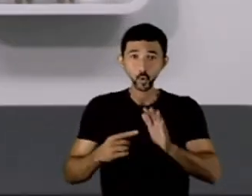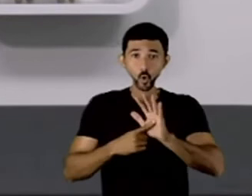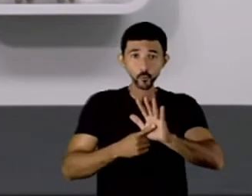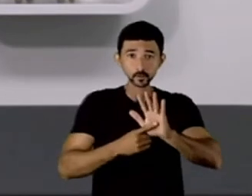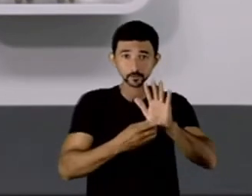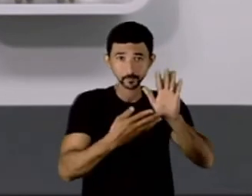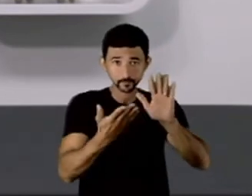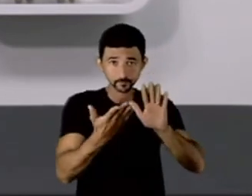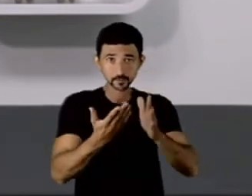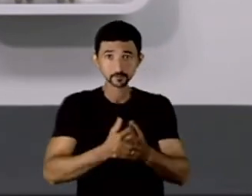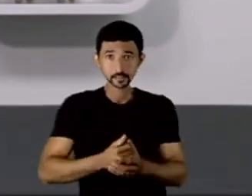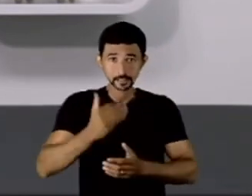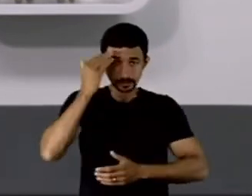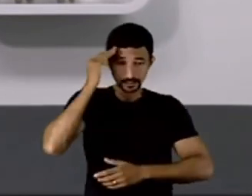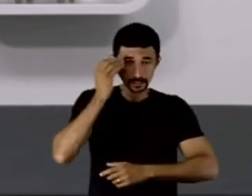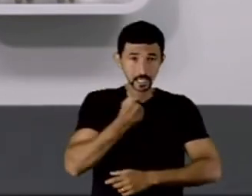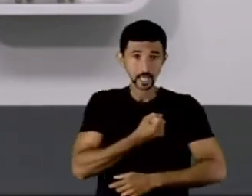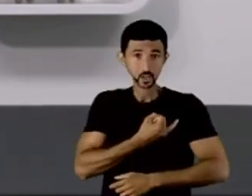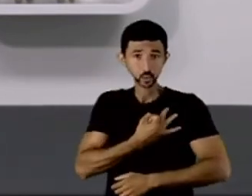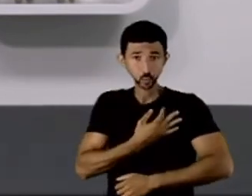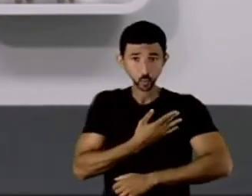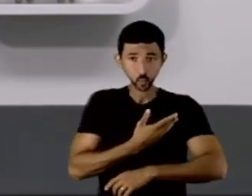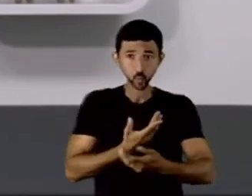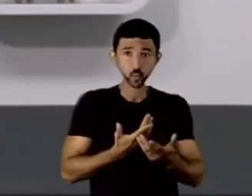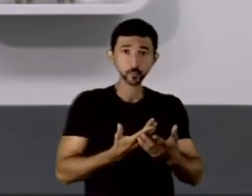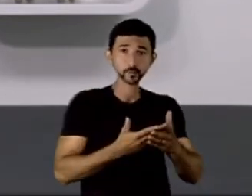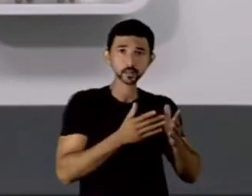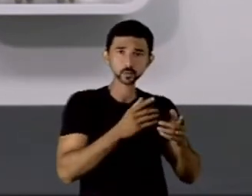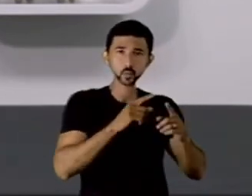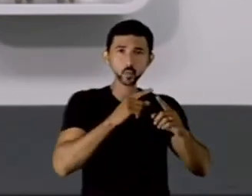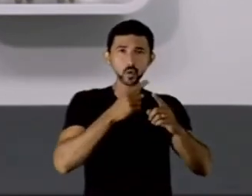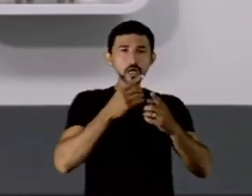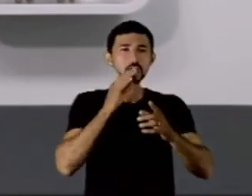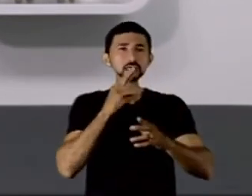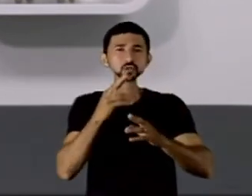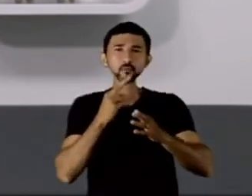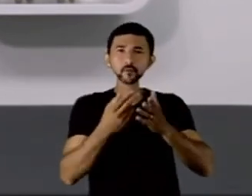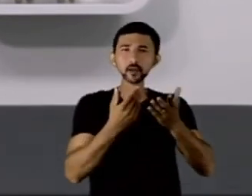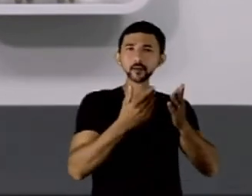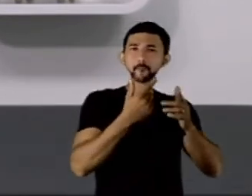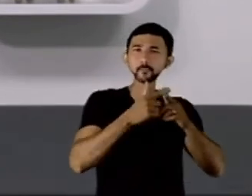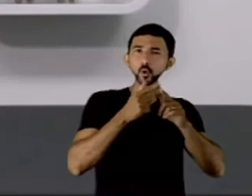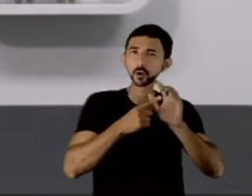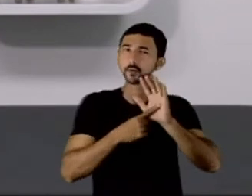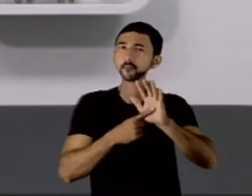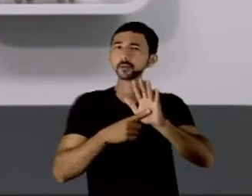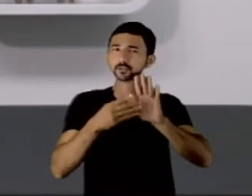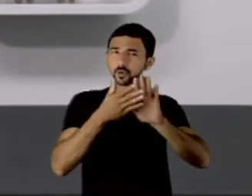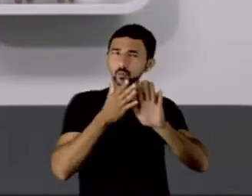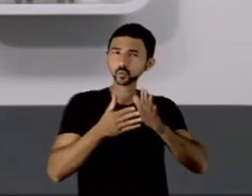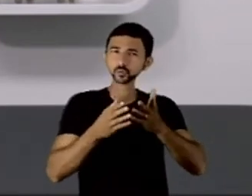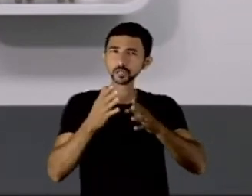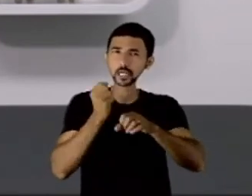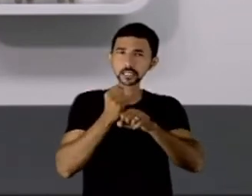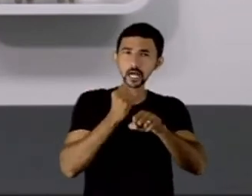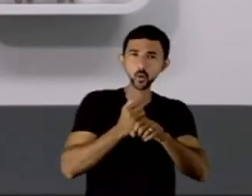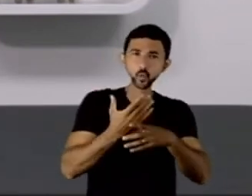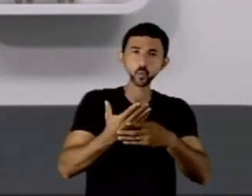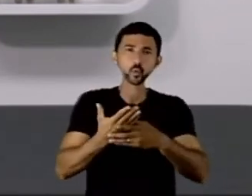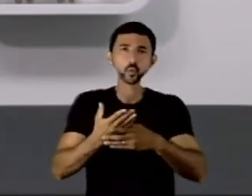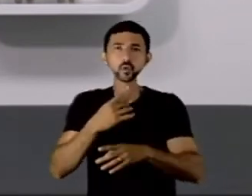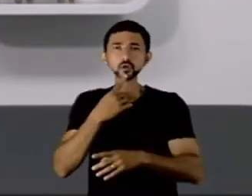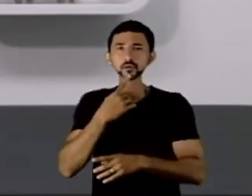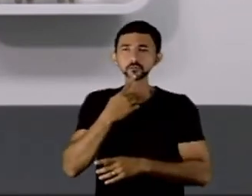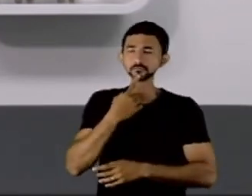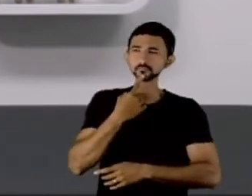para vocês, que são números resultantes da solução de problemas apresentados, eu quero que vocês